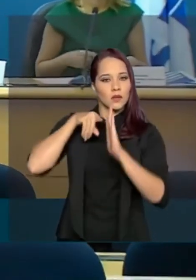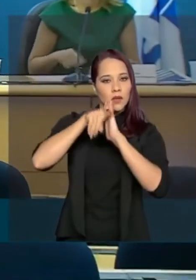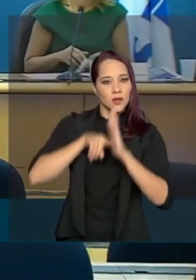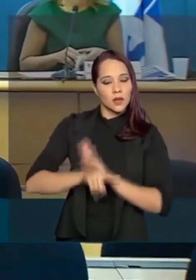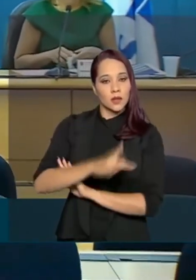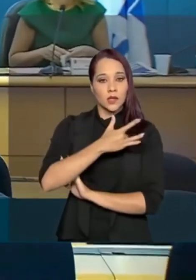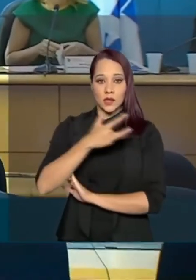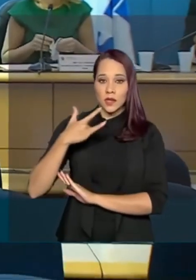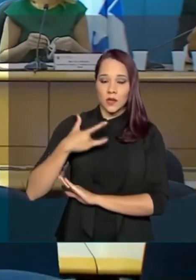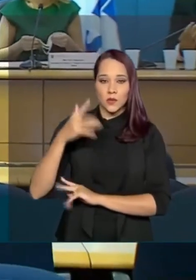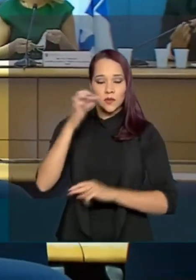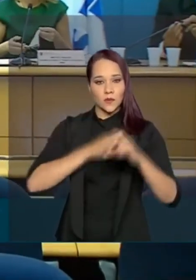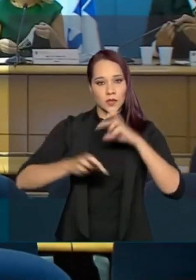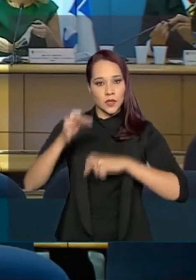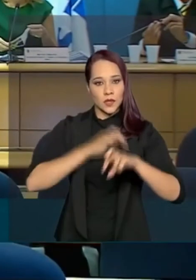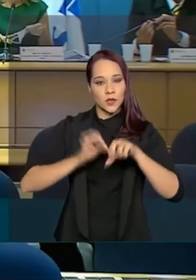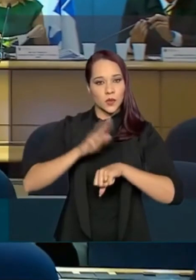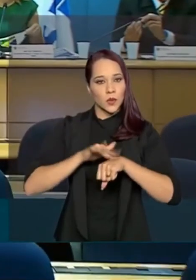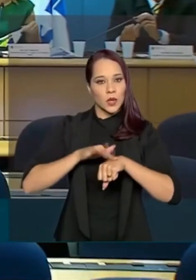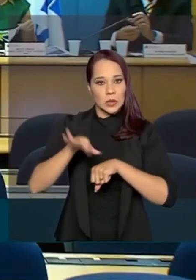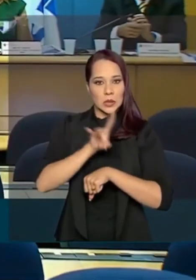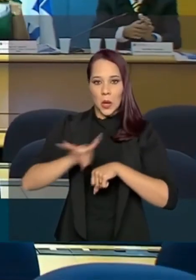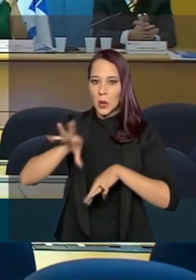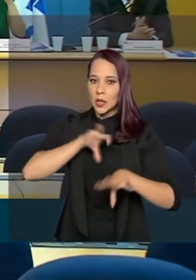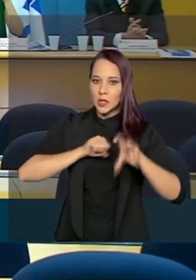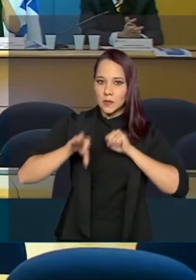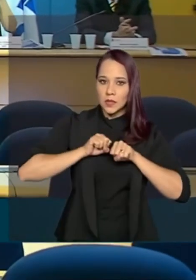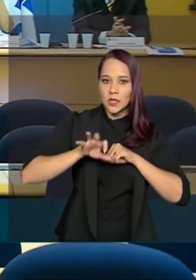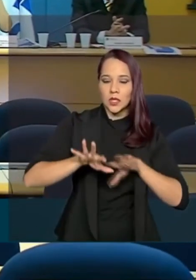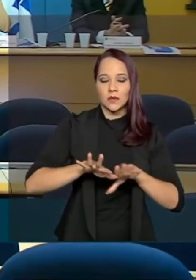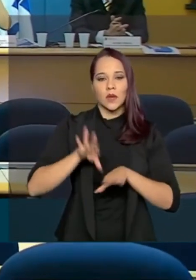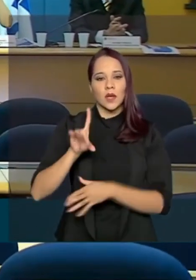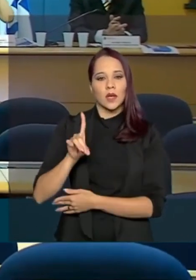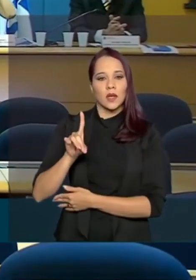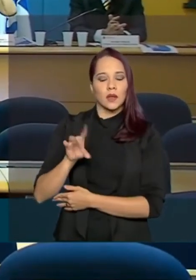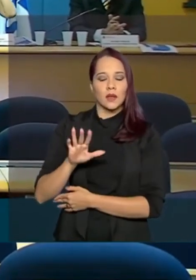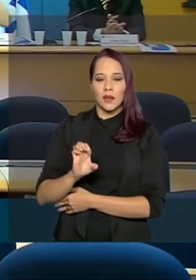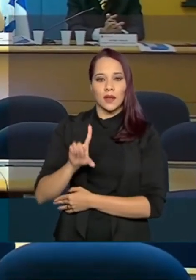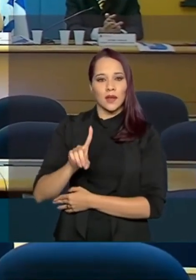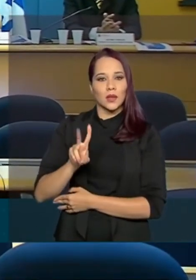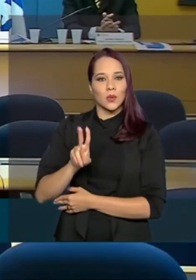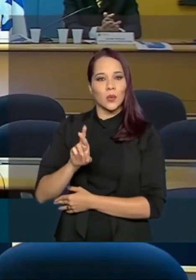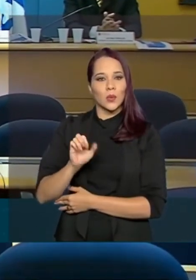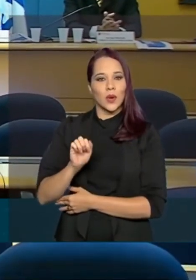em Saúde e Vigilância de Doenças Não Transmissíveis, Eduardo Macário.